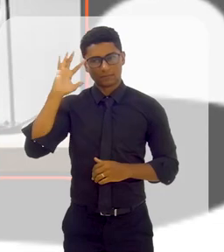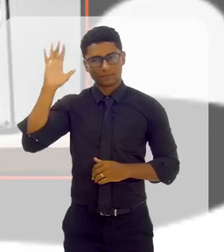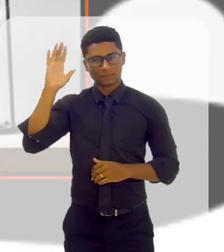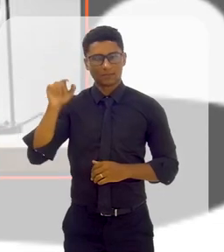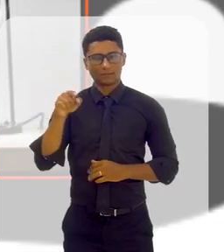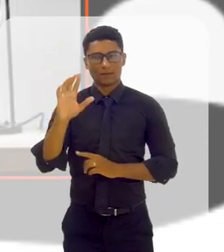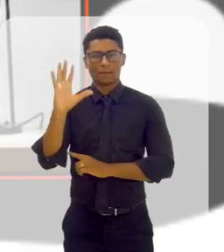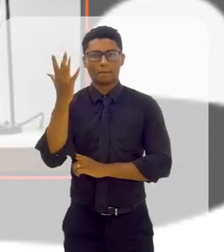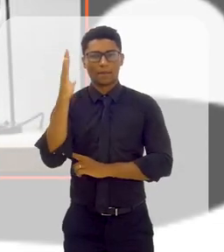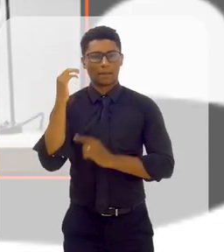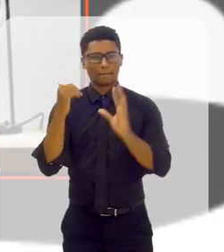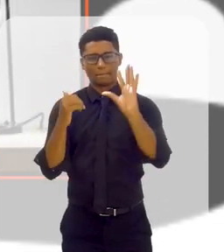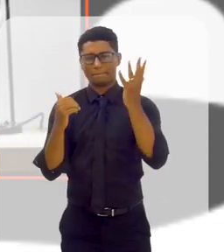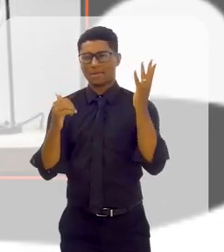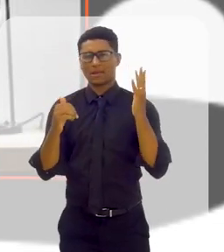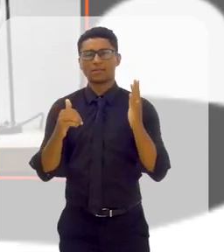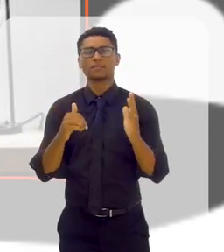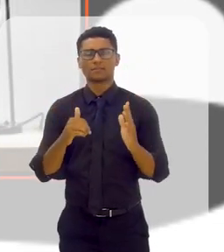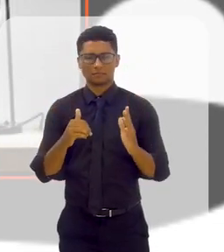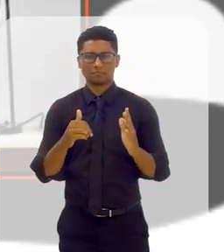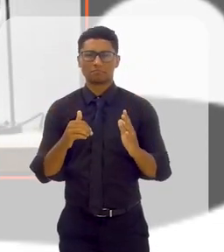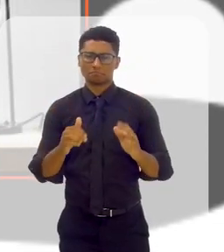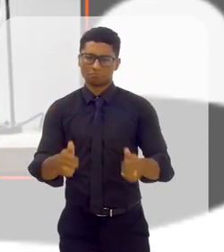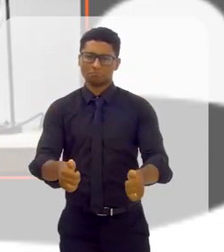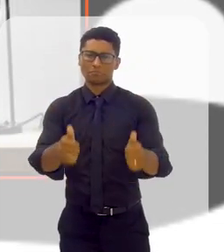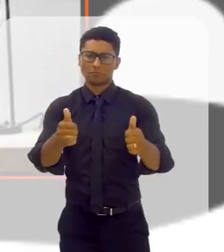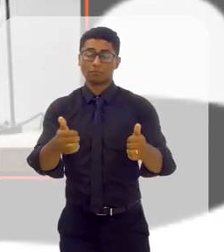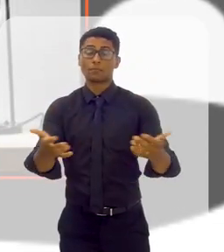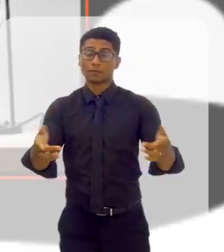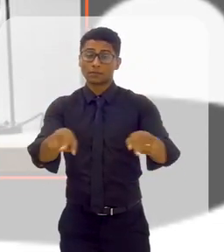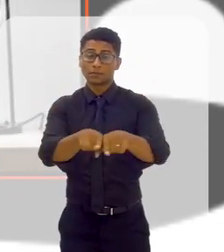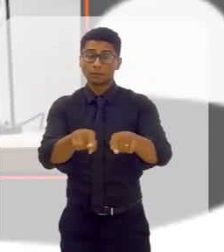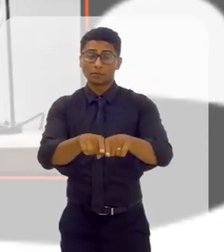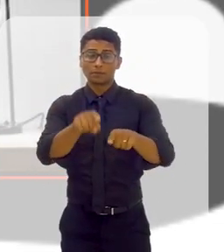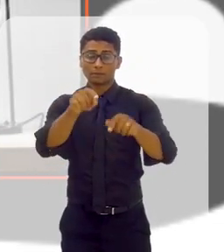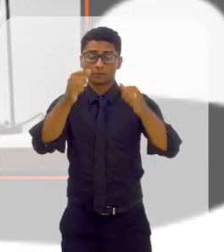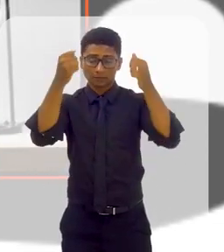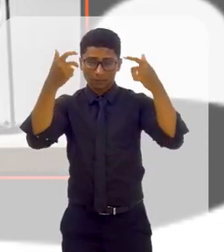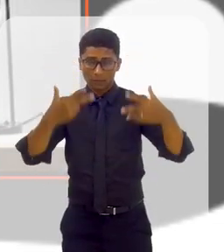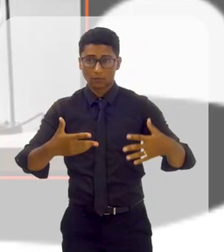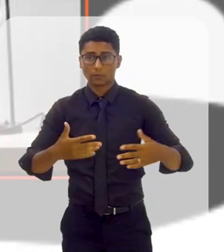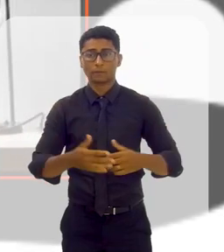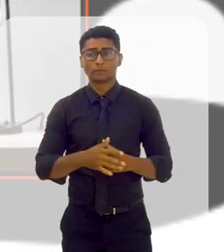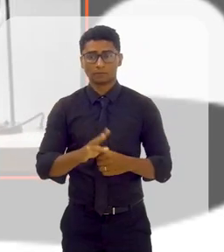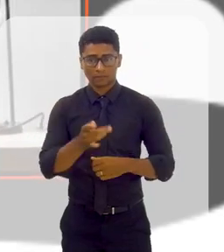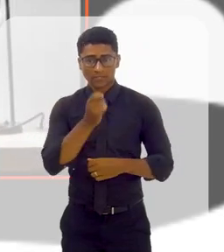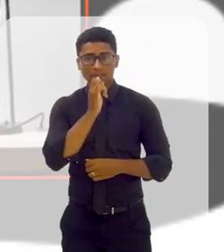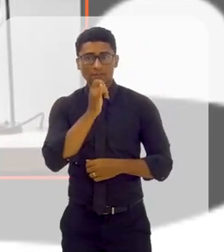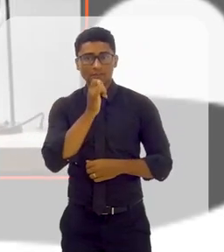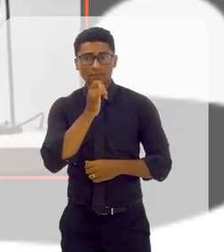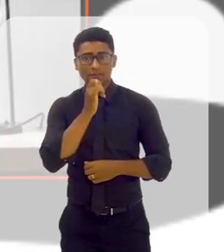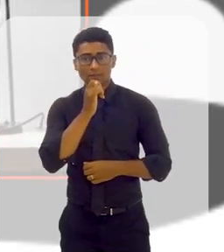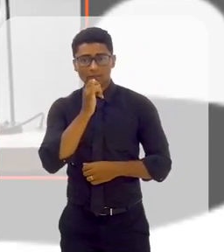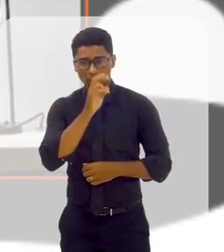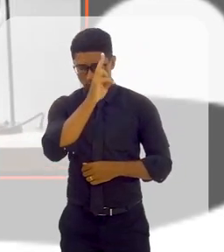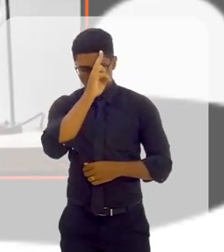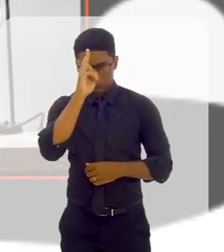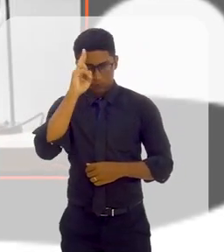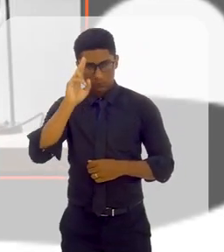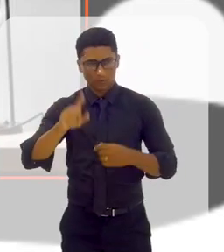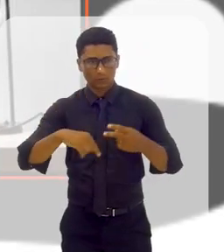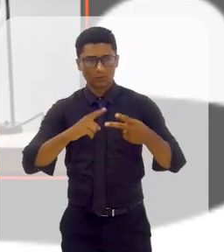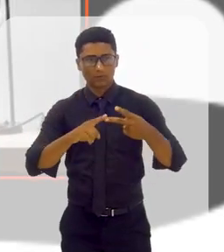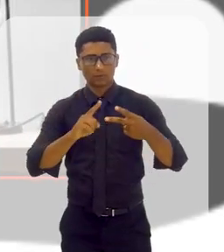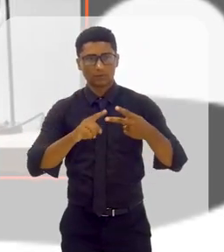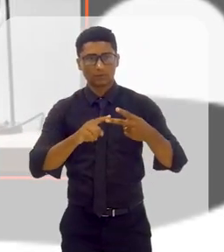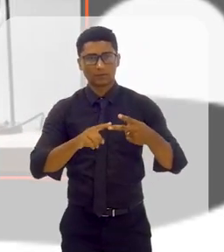para o meio ambiente Conforme você acabou de falar e agora você tá derivando trazendo os exemplos que mais conhecidos como Uber